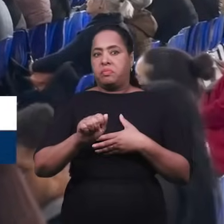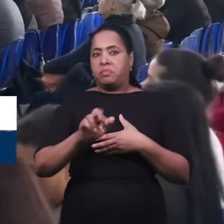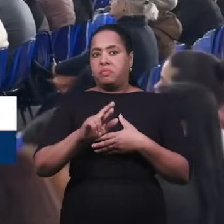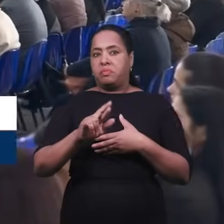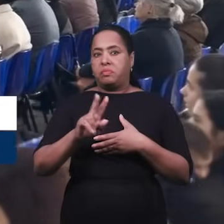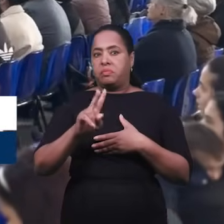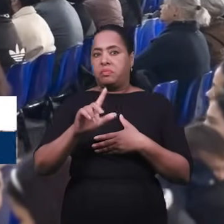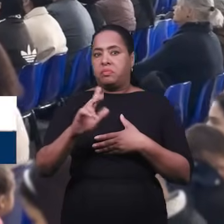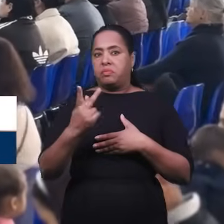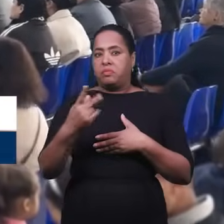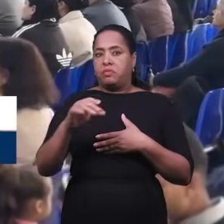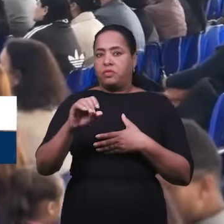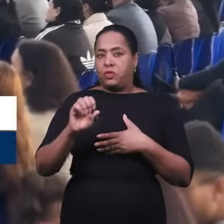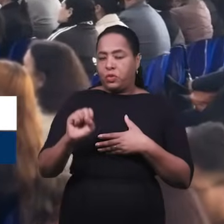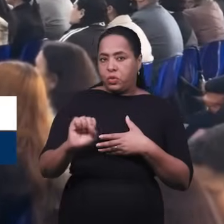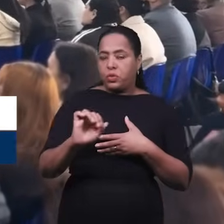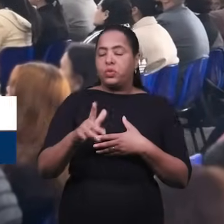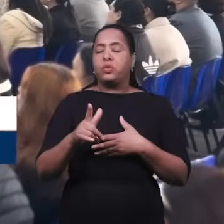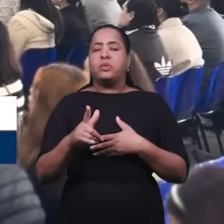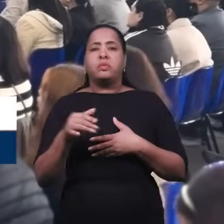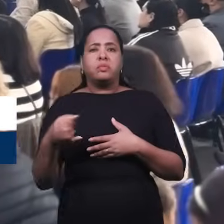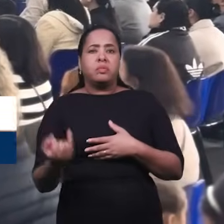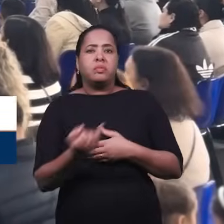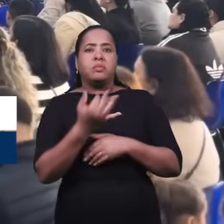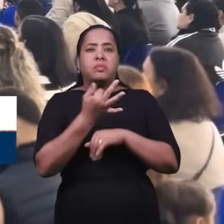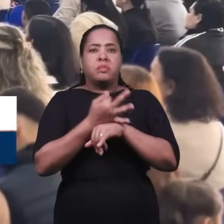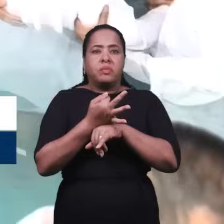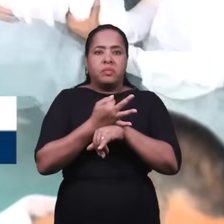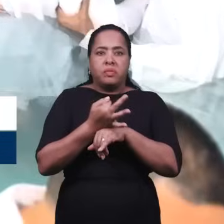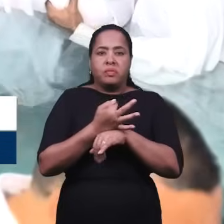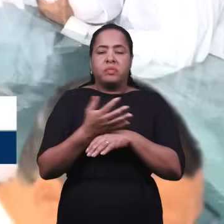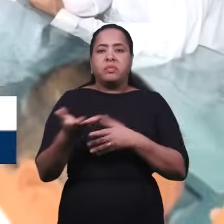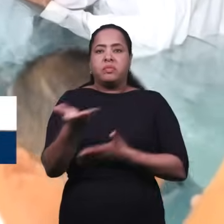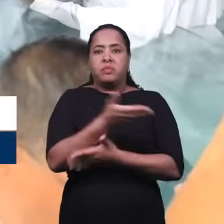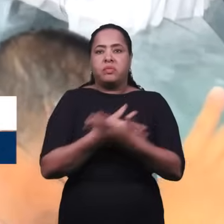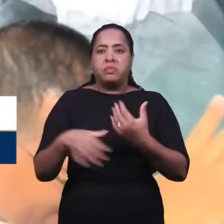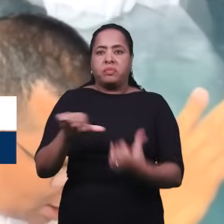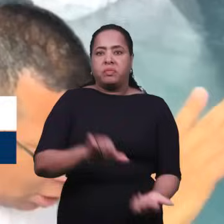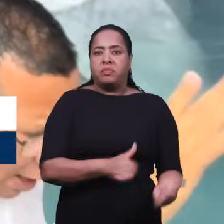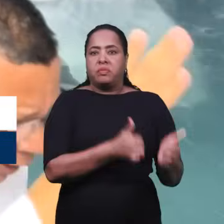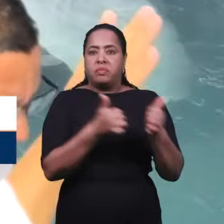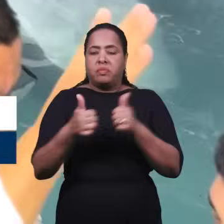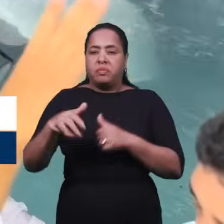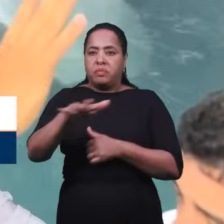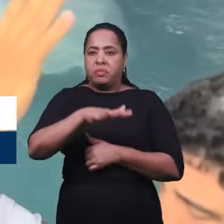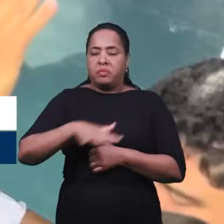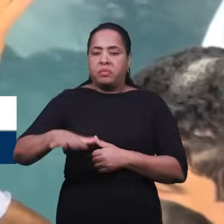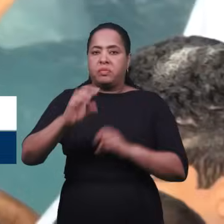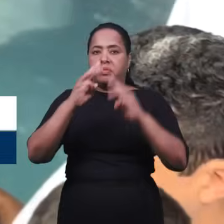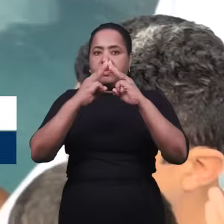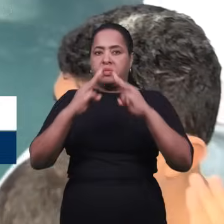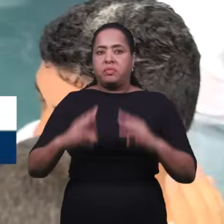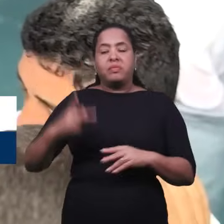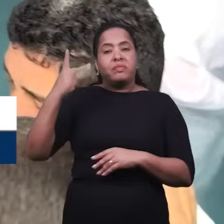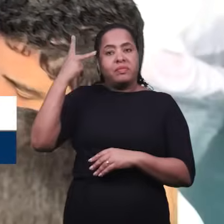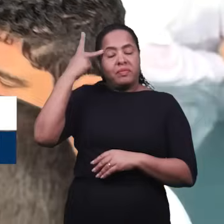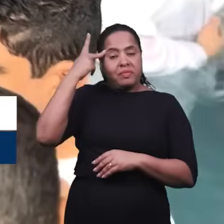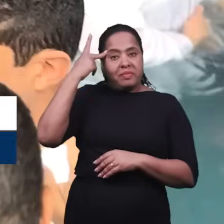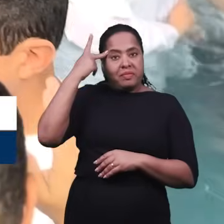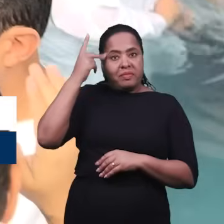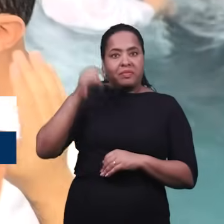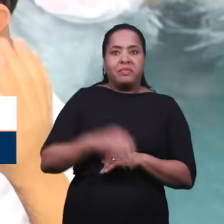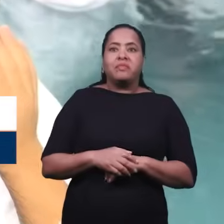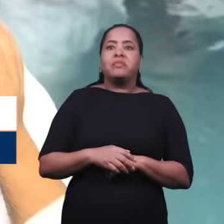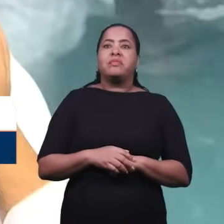região aproveitaram o feriado local e participaram do batismo da região que aconteceu no Manaim de São